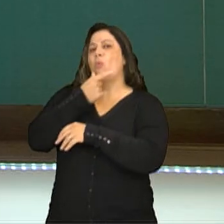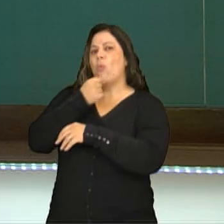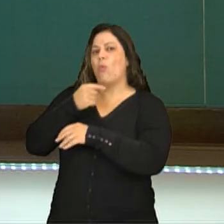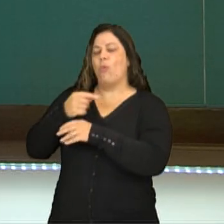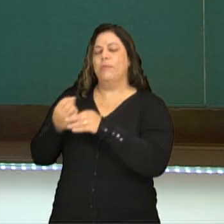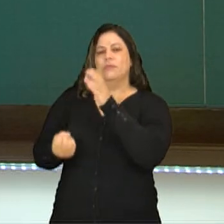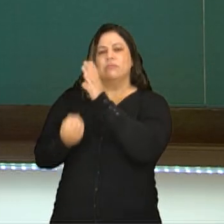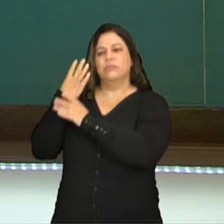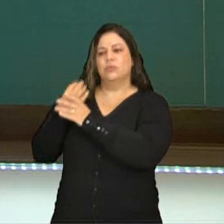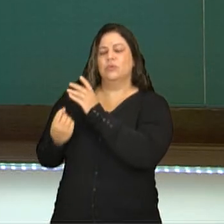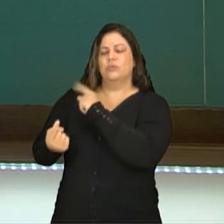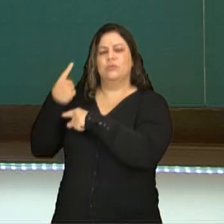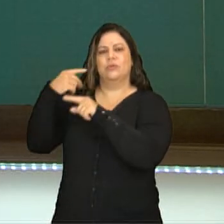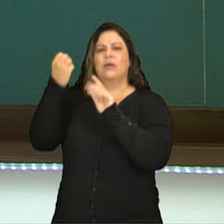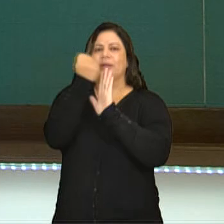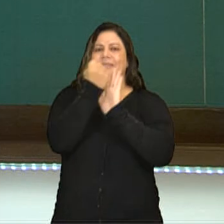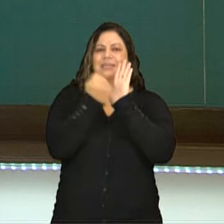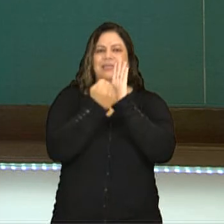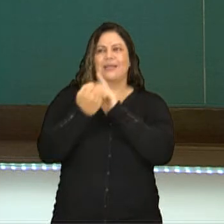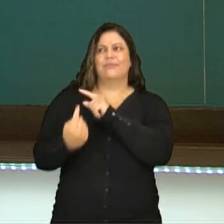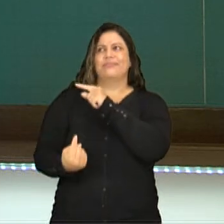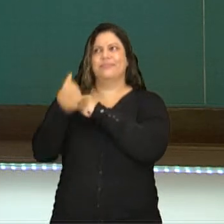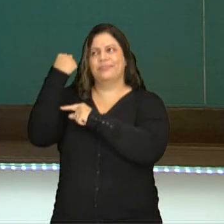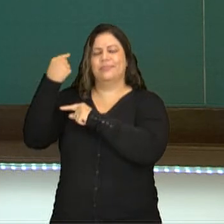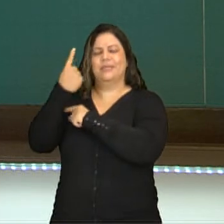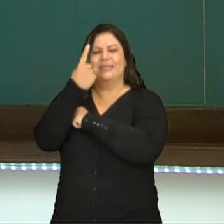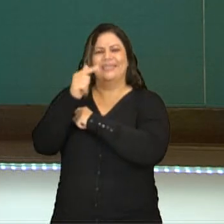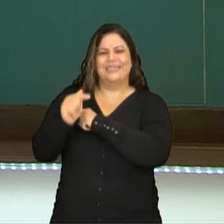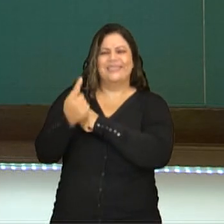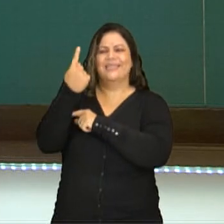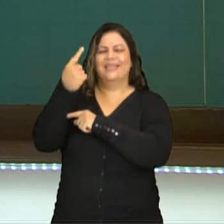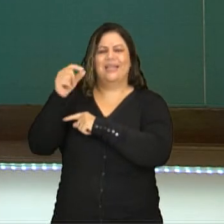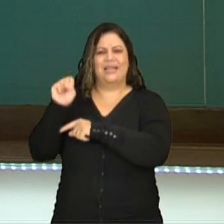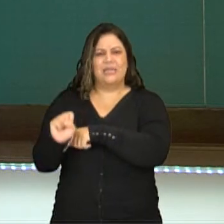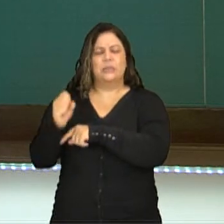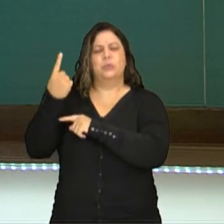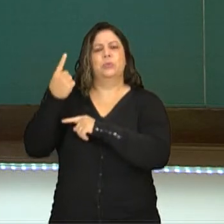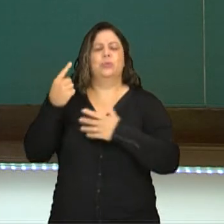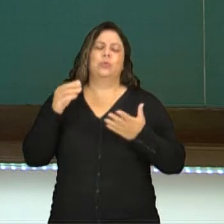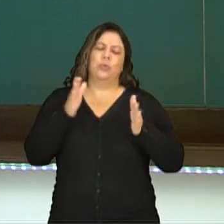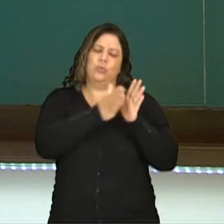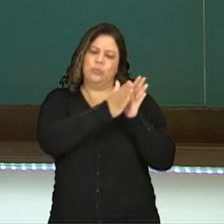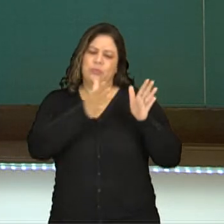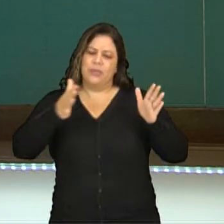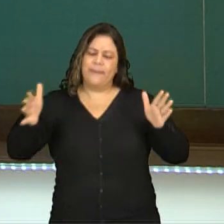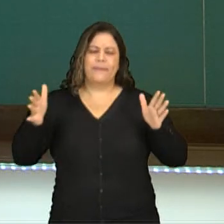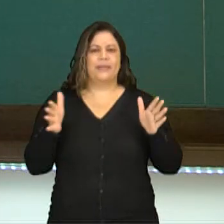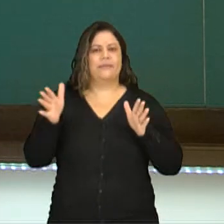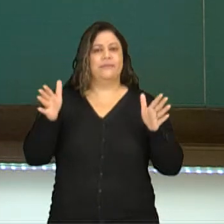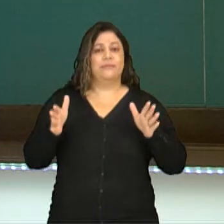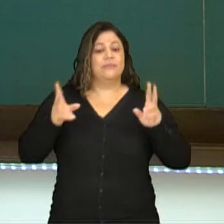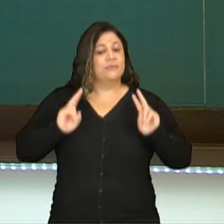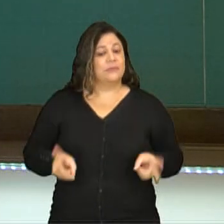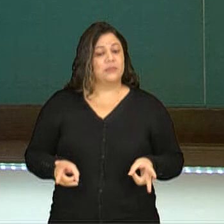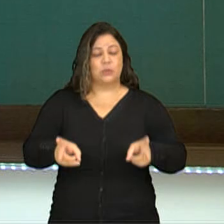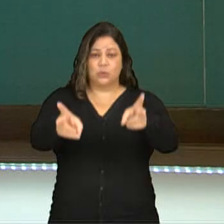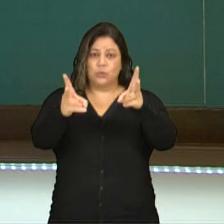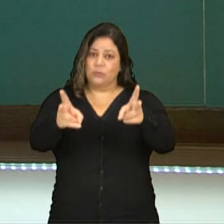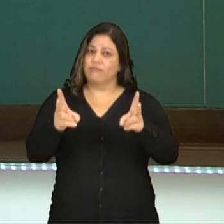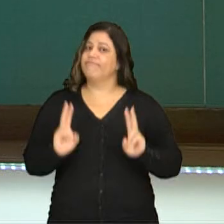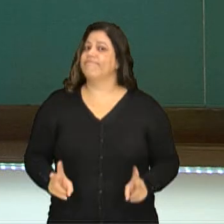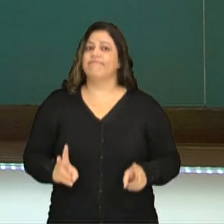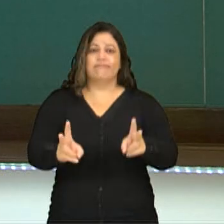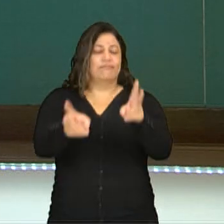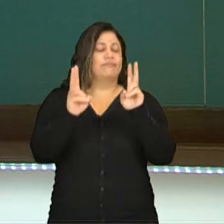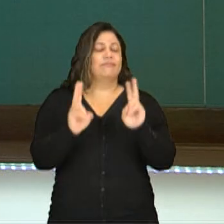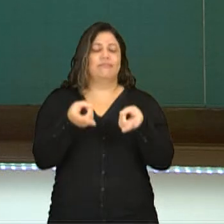lá de séculos muito anteriores, século XVII, século XVIII, e que nós mantemos até os dias de hoje,